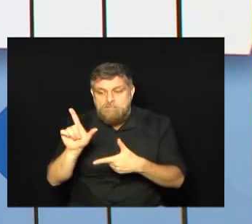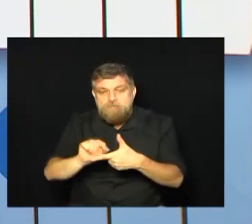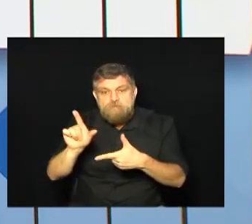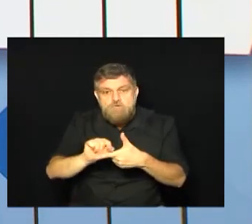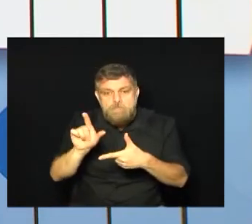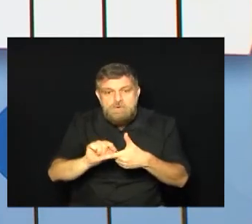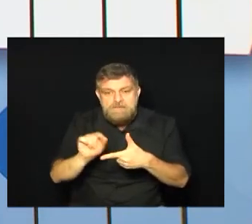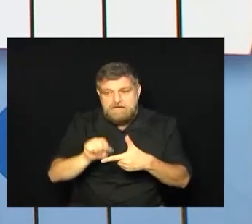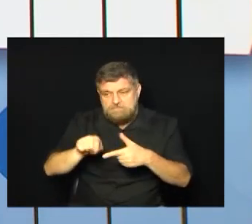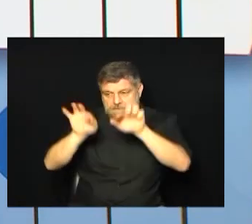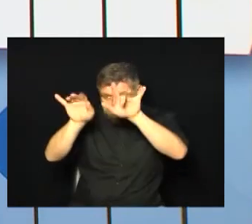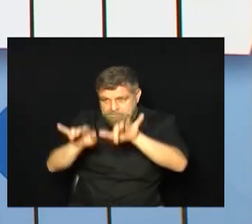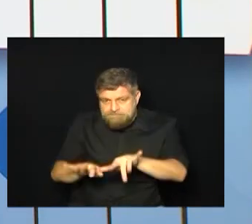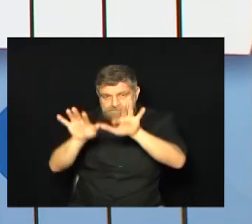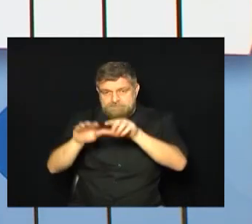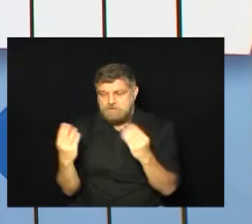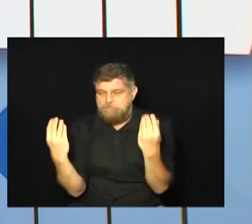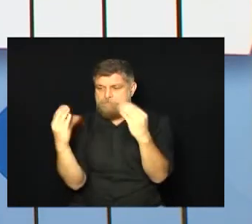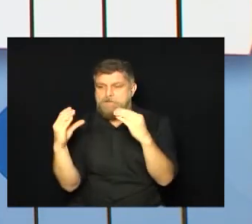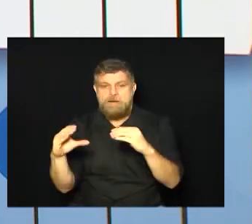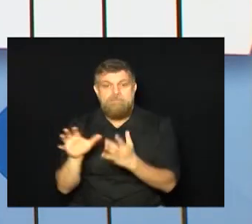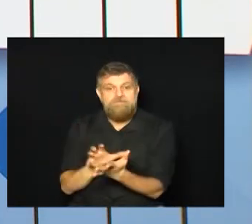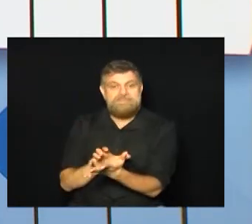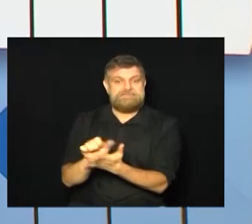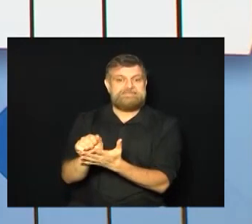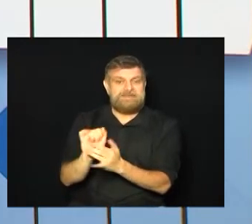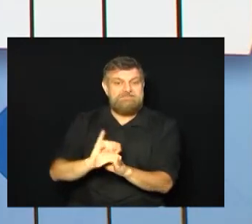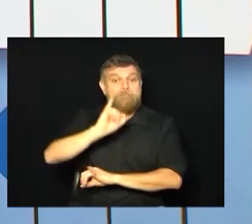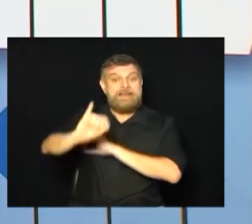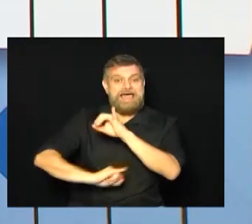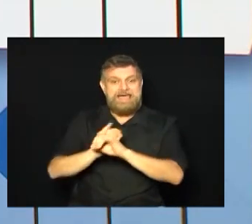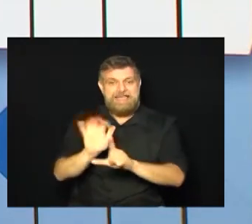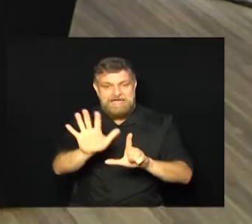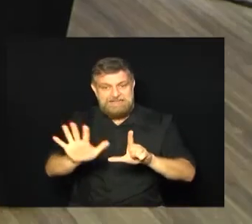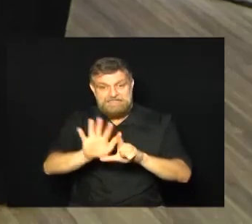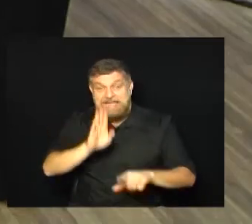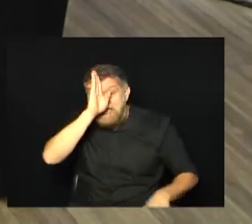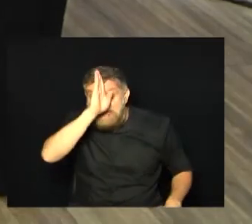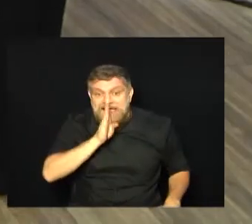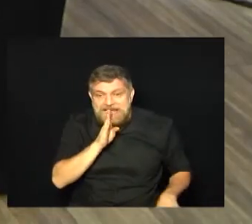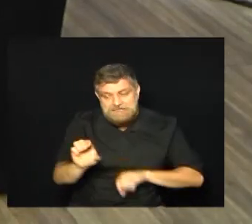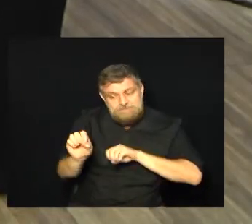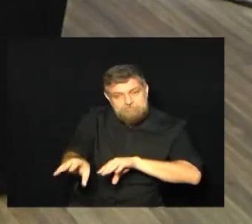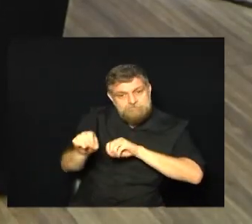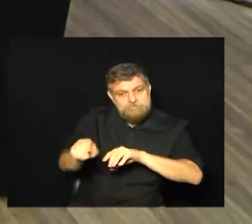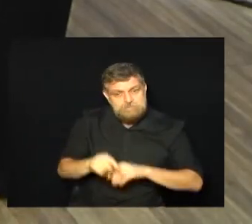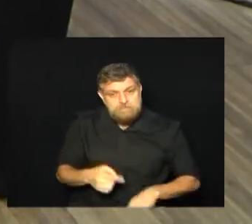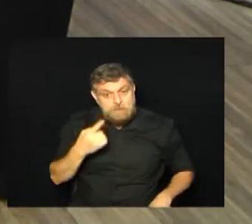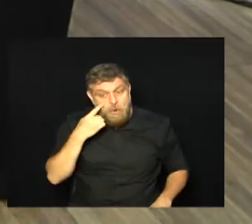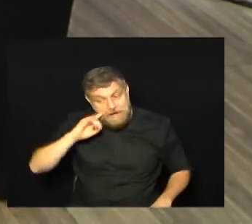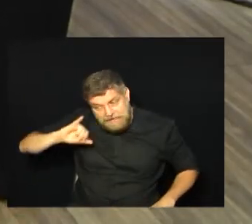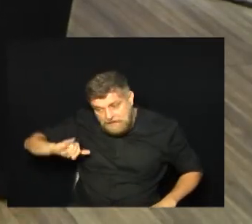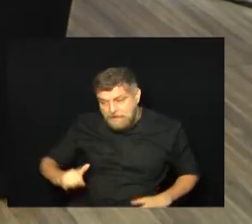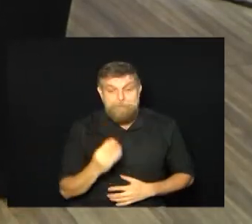você pode preencher e fazer a sua inscrição online. Aulas gratuitas, portanto, olha que